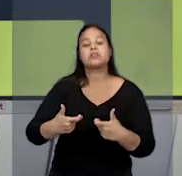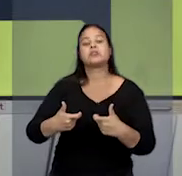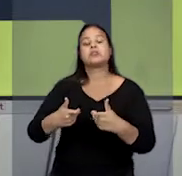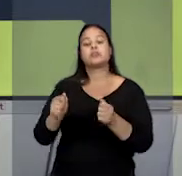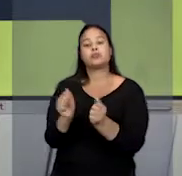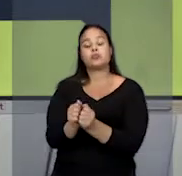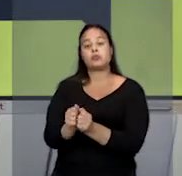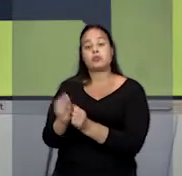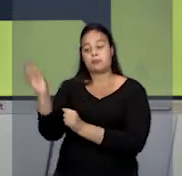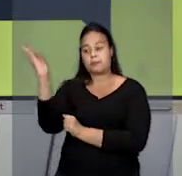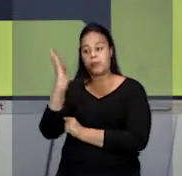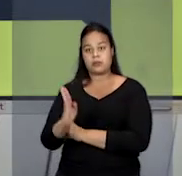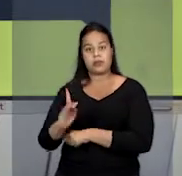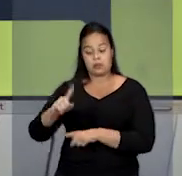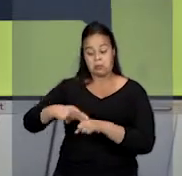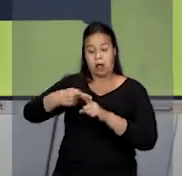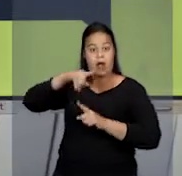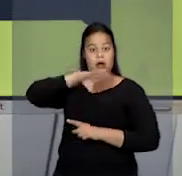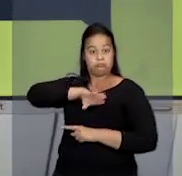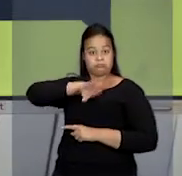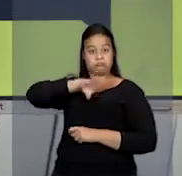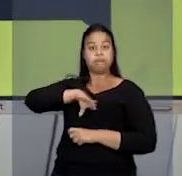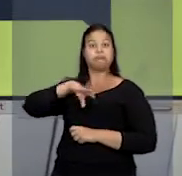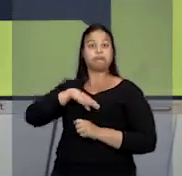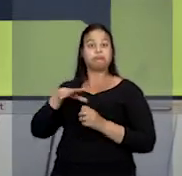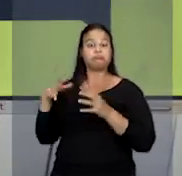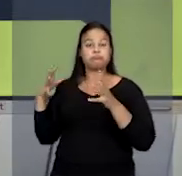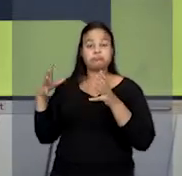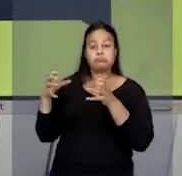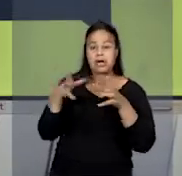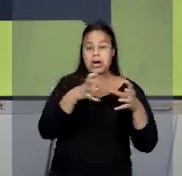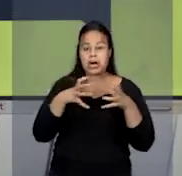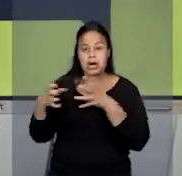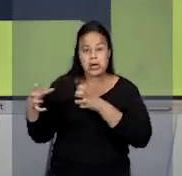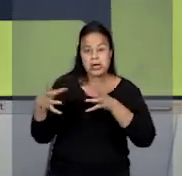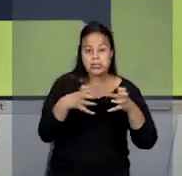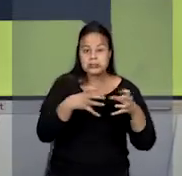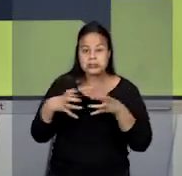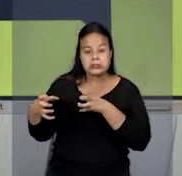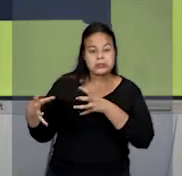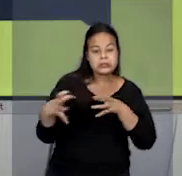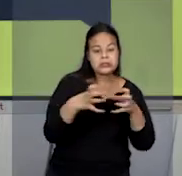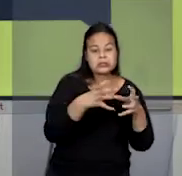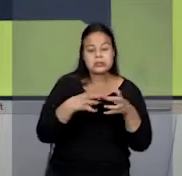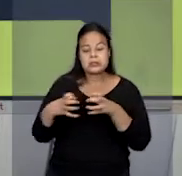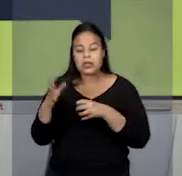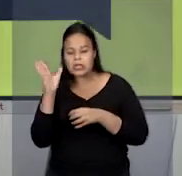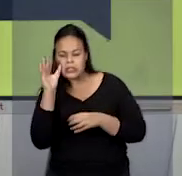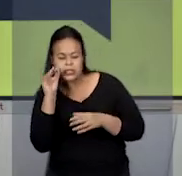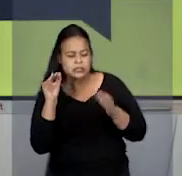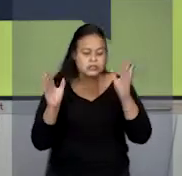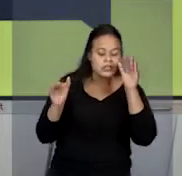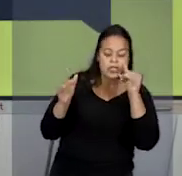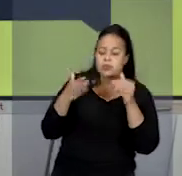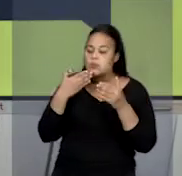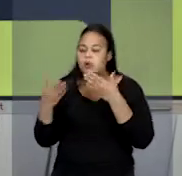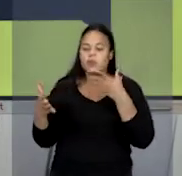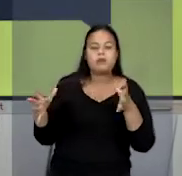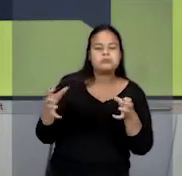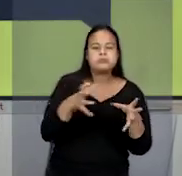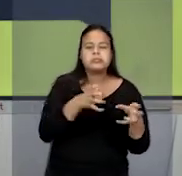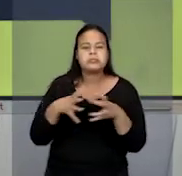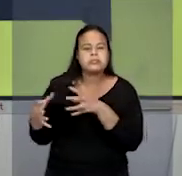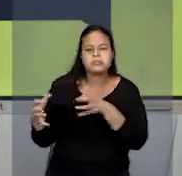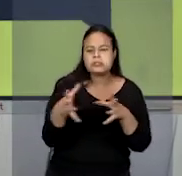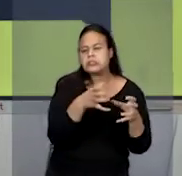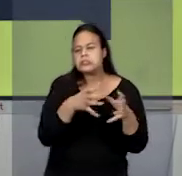e os portugueses. Então eles entram numa briga para manter os interesses de cada grupo. E aí nessa